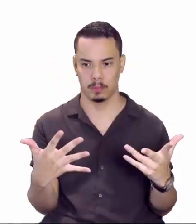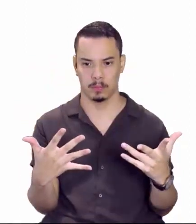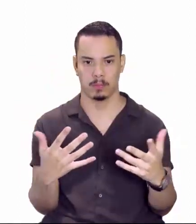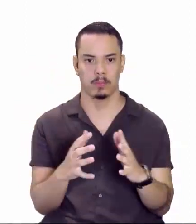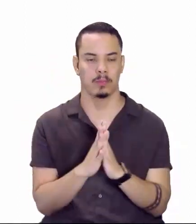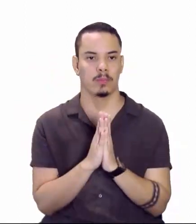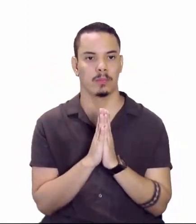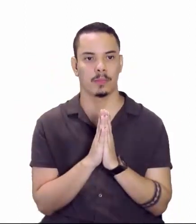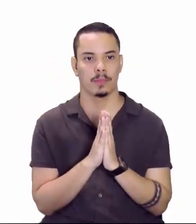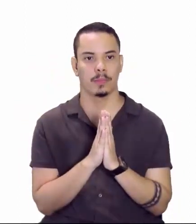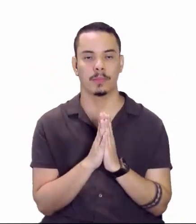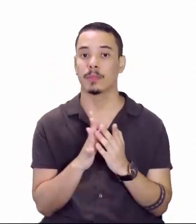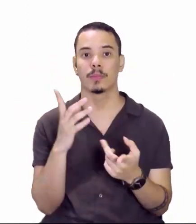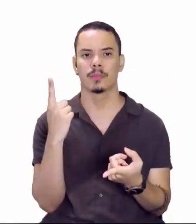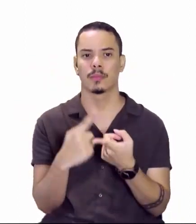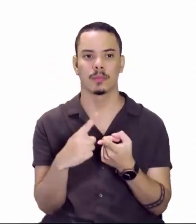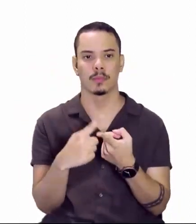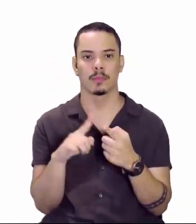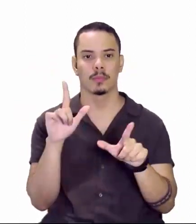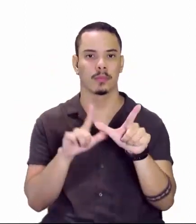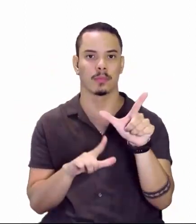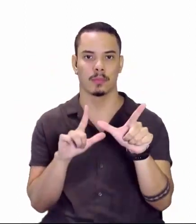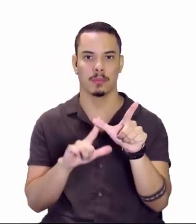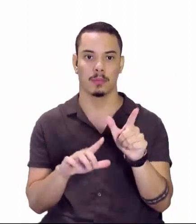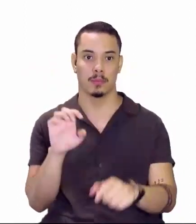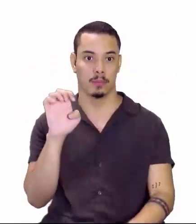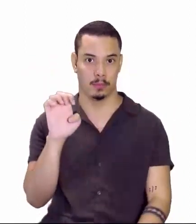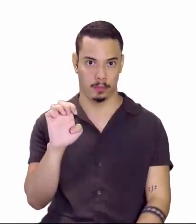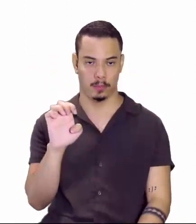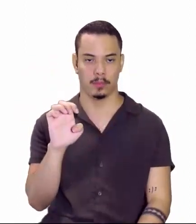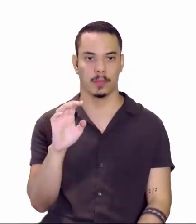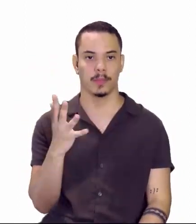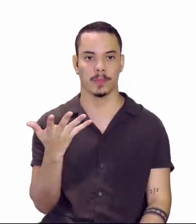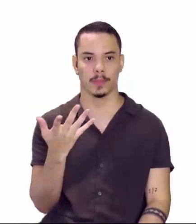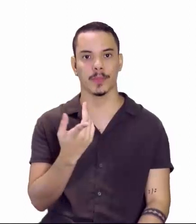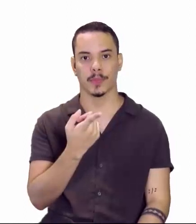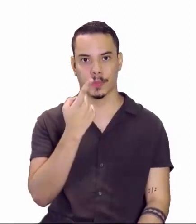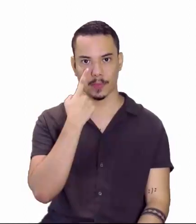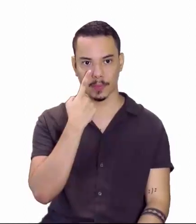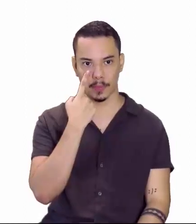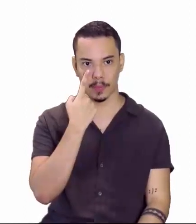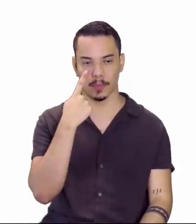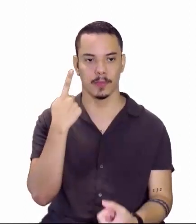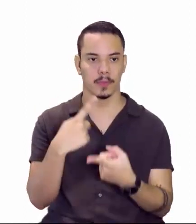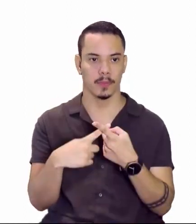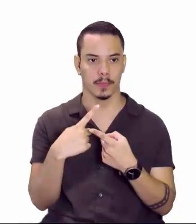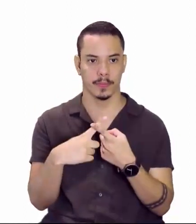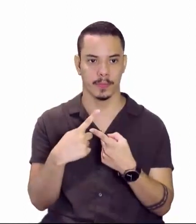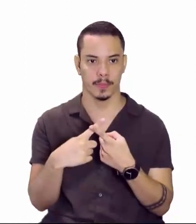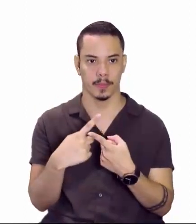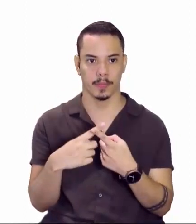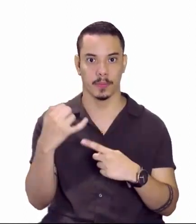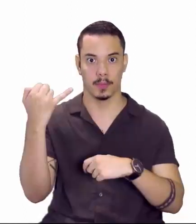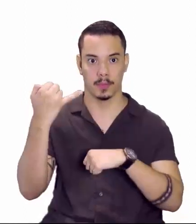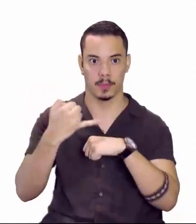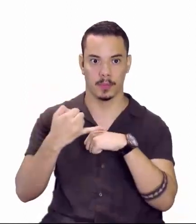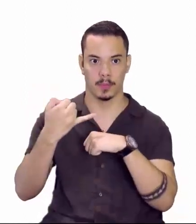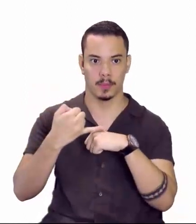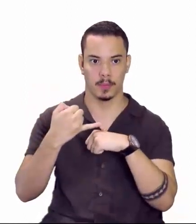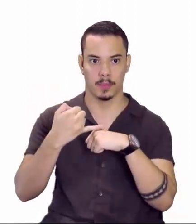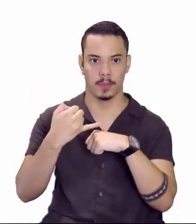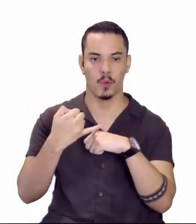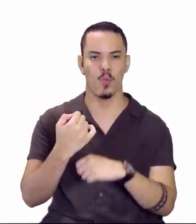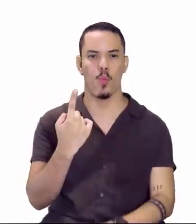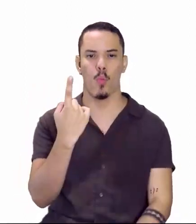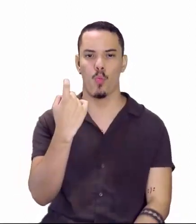só. Por que a letra E? É o seguinte, é que em um íon,